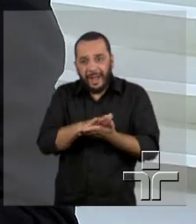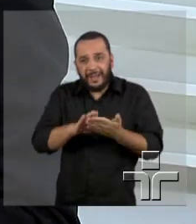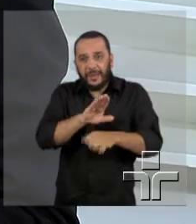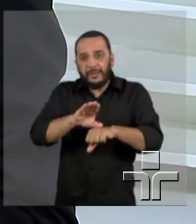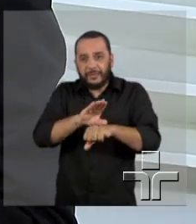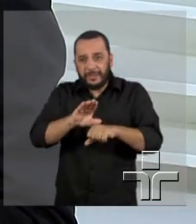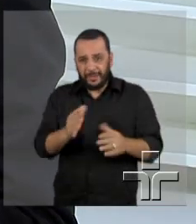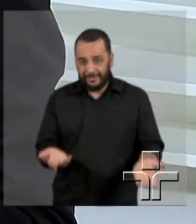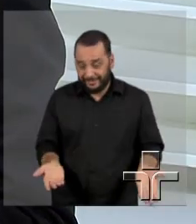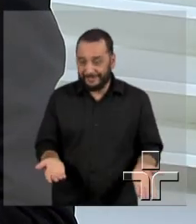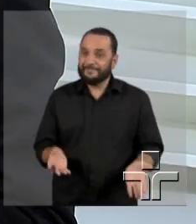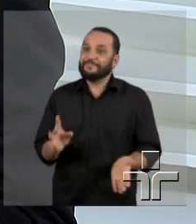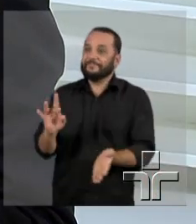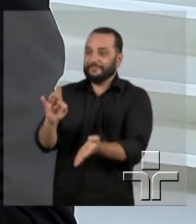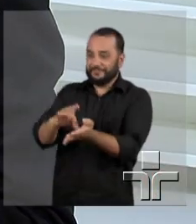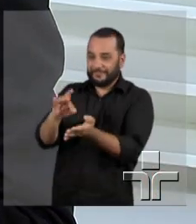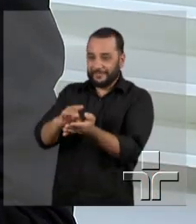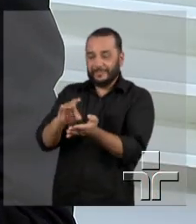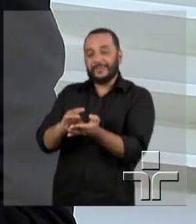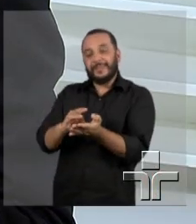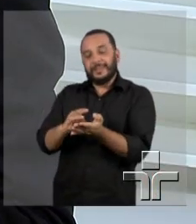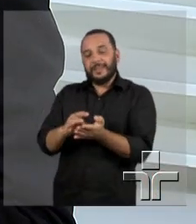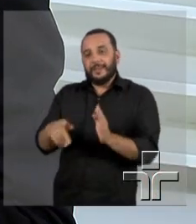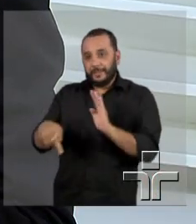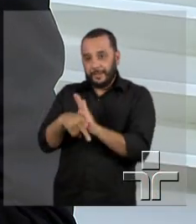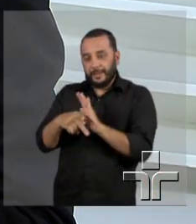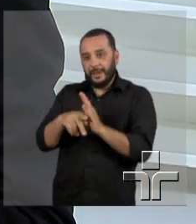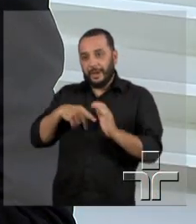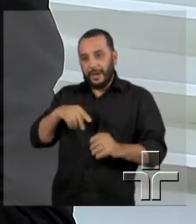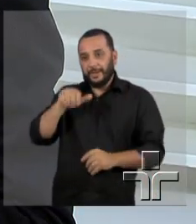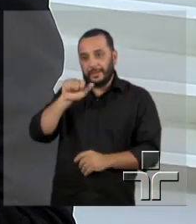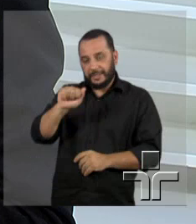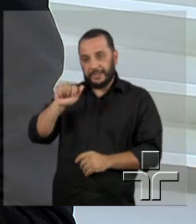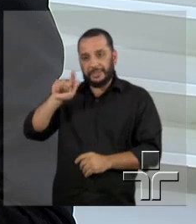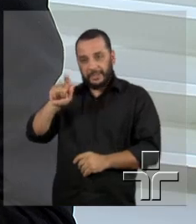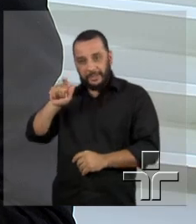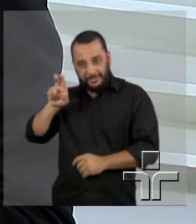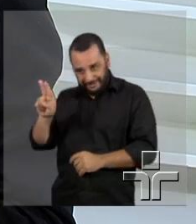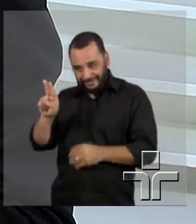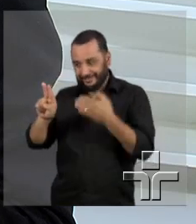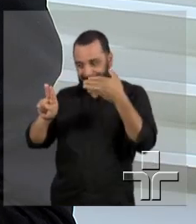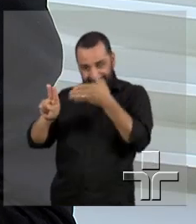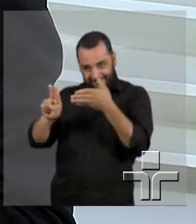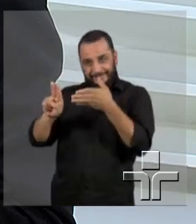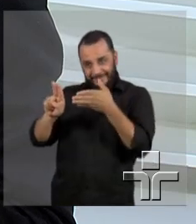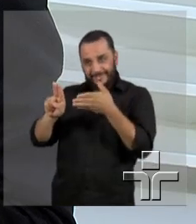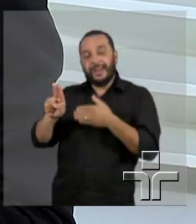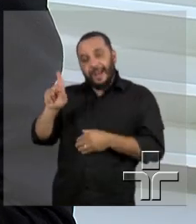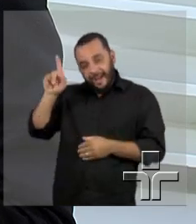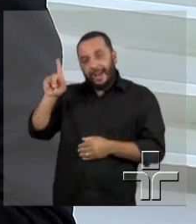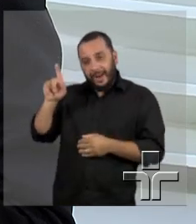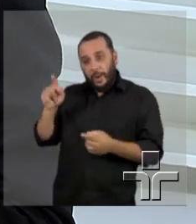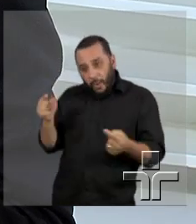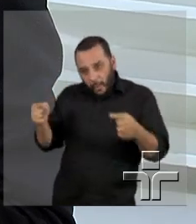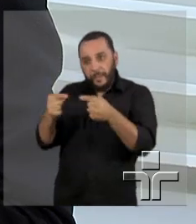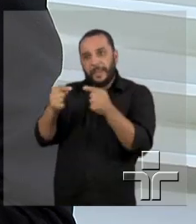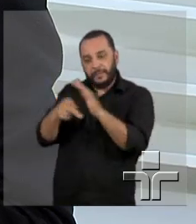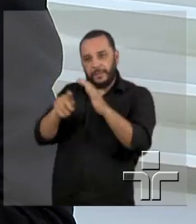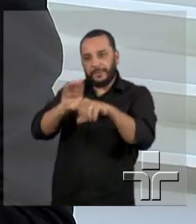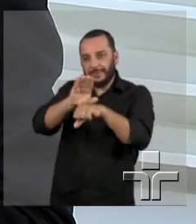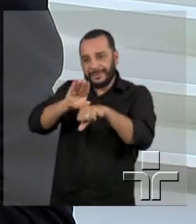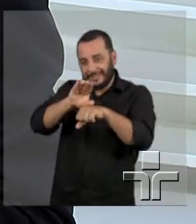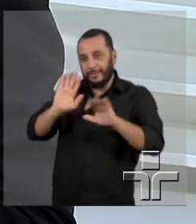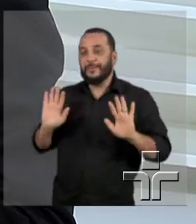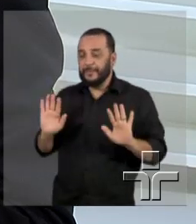Em verdade, a Advocacia Geral da União... Ou o STF mesmo. Olha, ela foi bem concebida pela Constituição. Ela não é órgão de